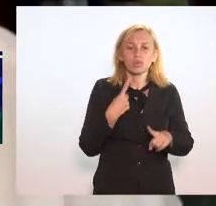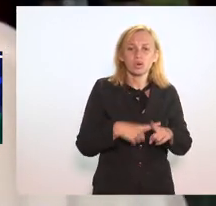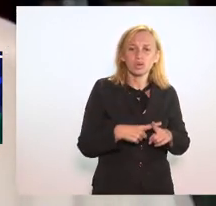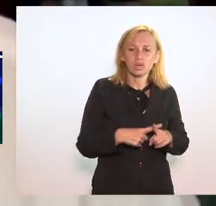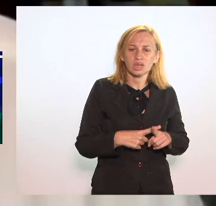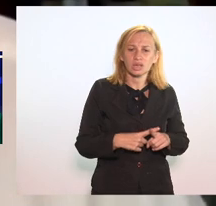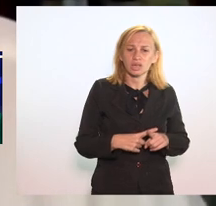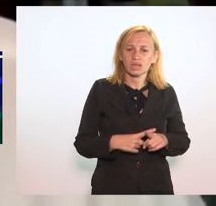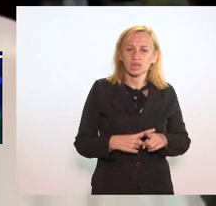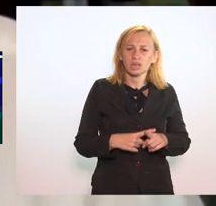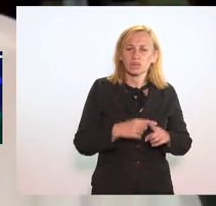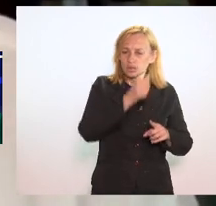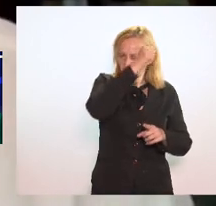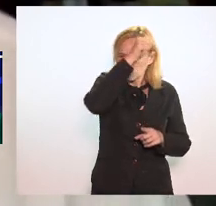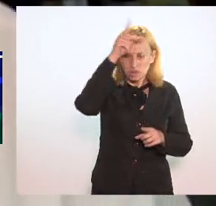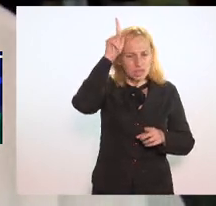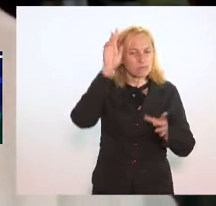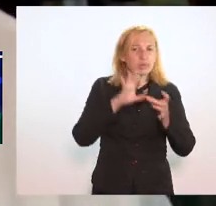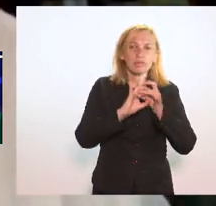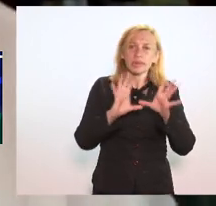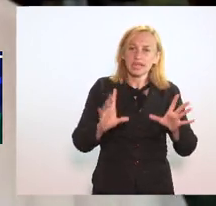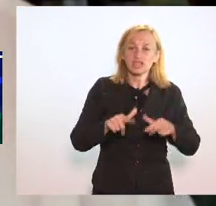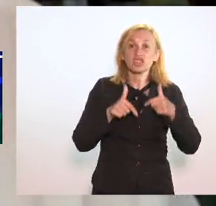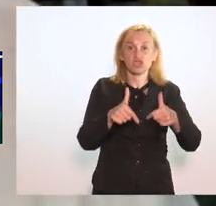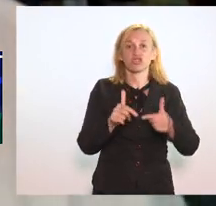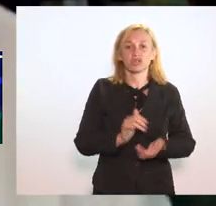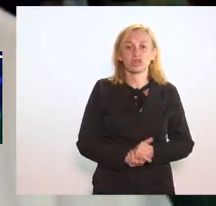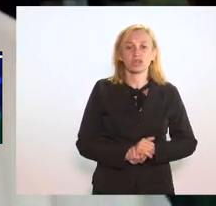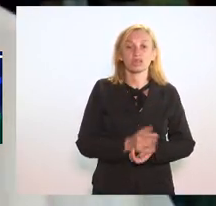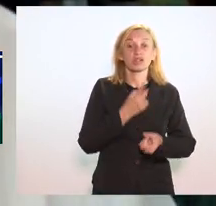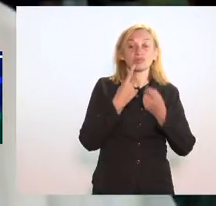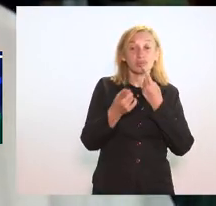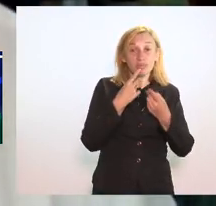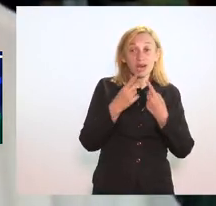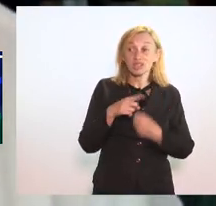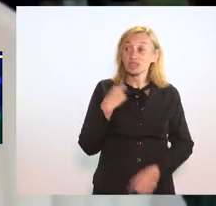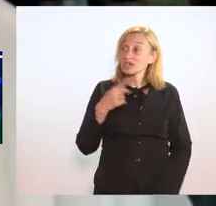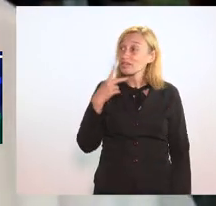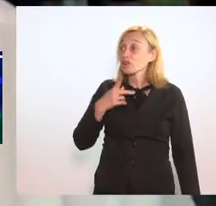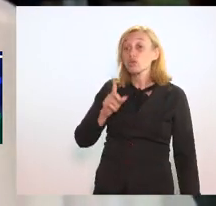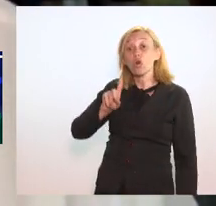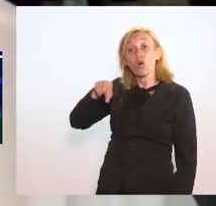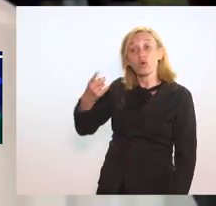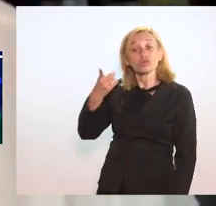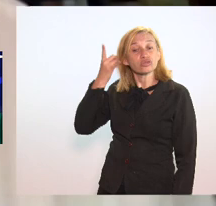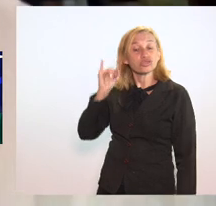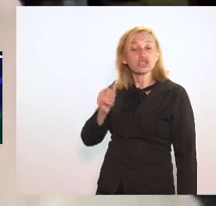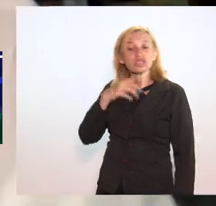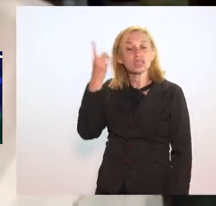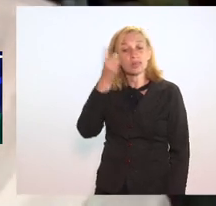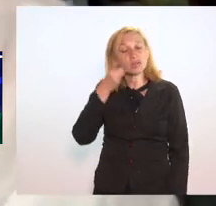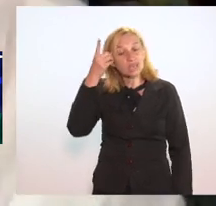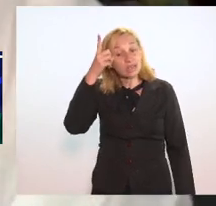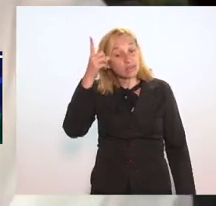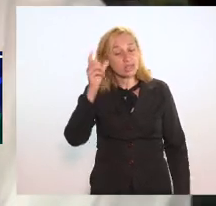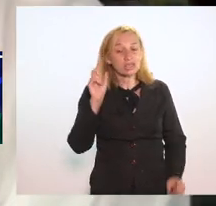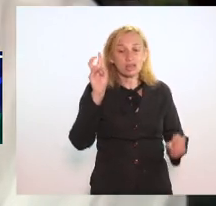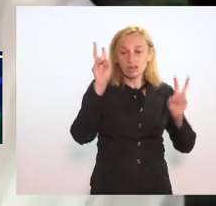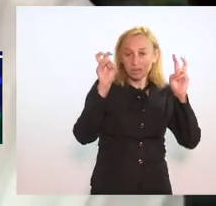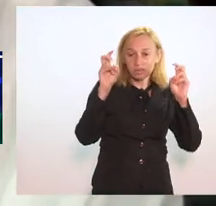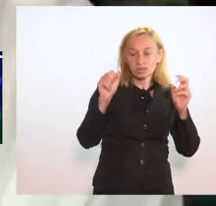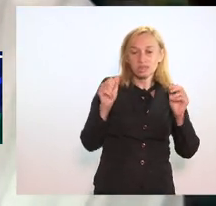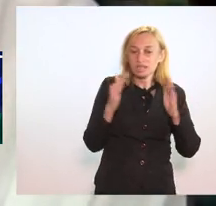os municípios têm autonomia em relação até o debate que a gente tava fazendo outro dia Deputado assim em relação à questão